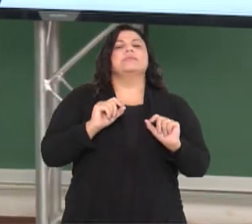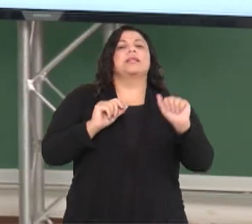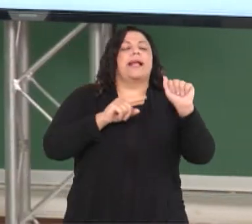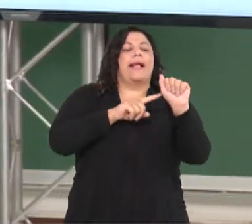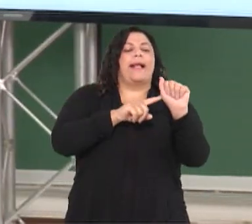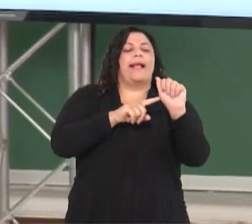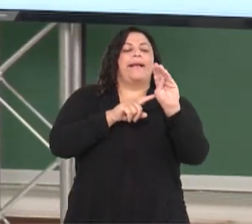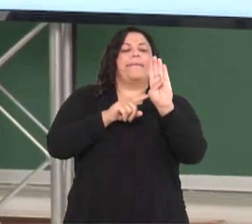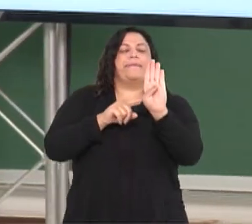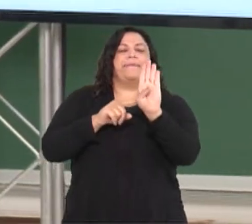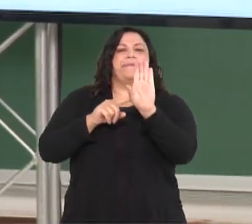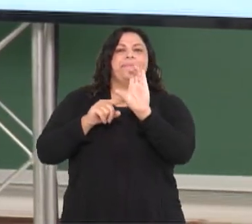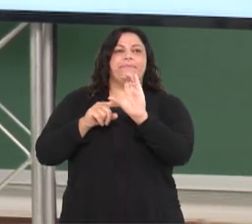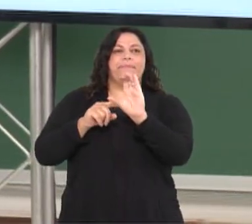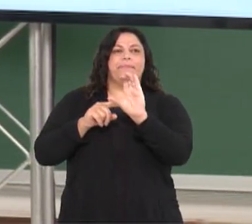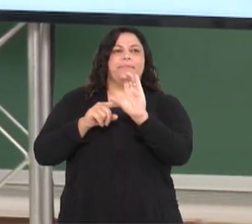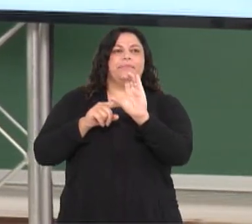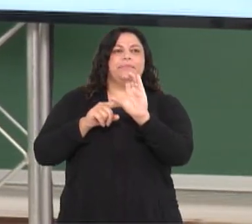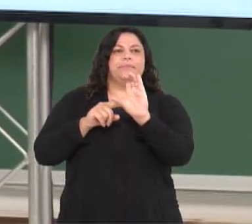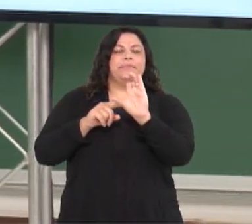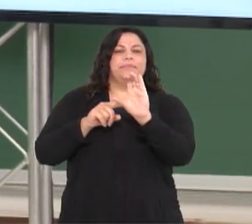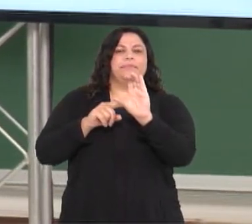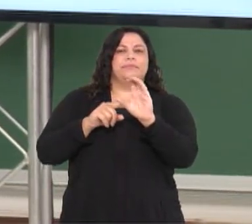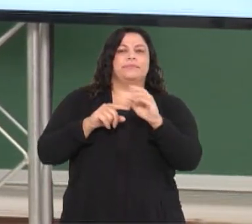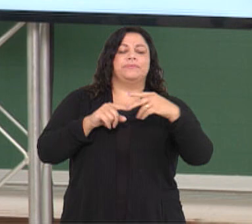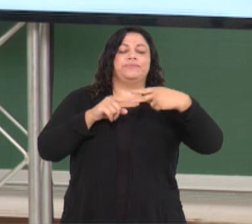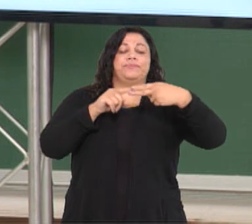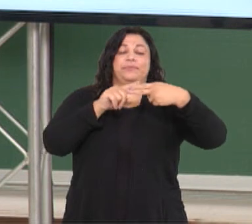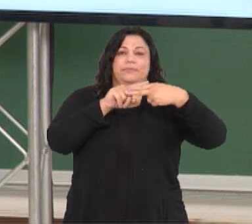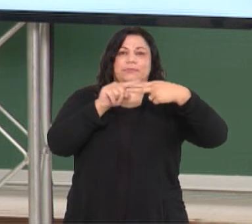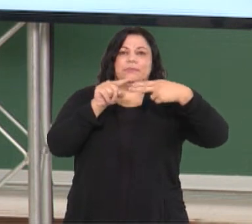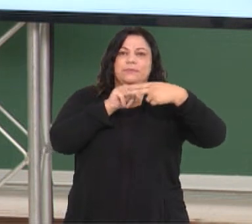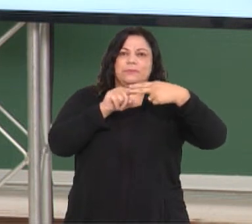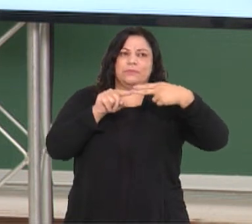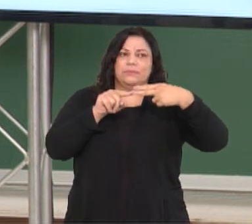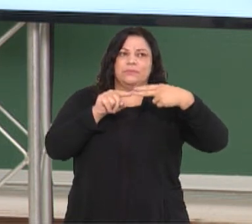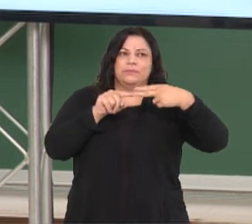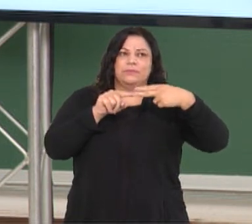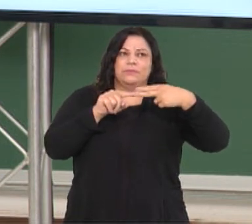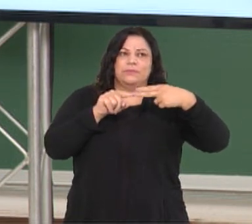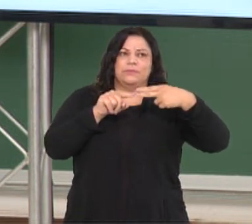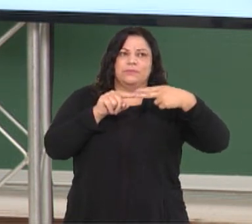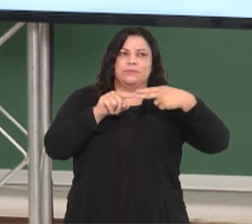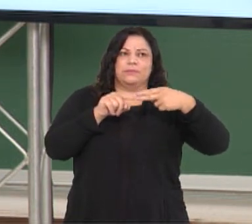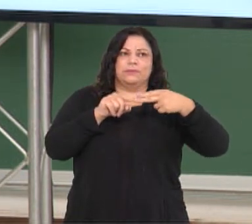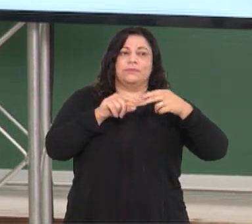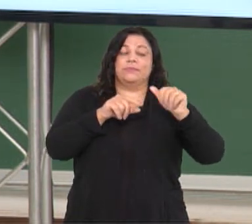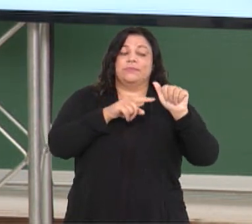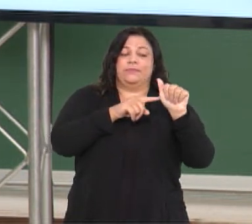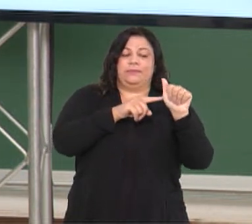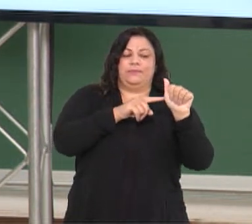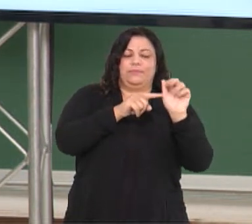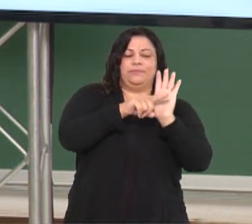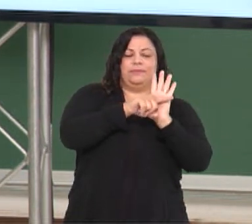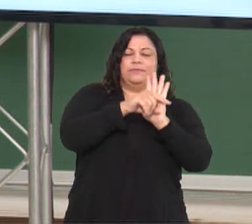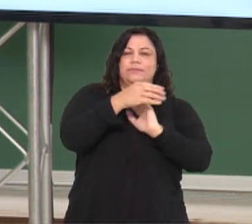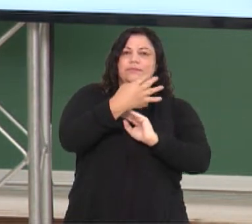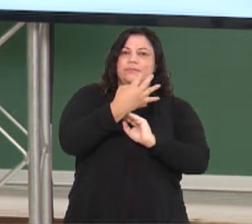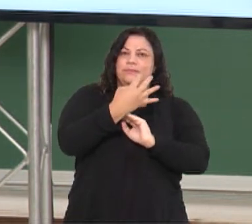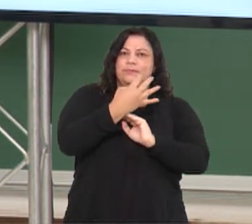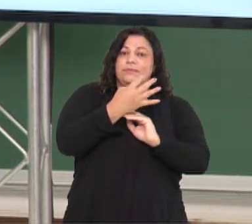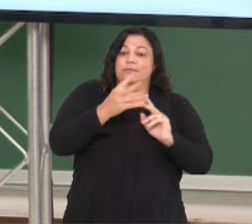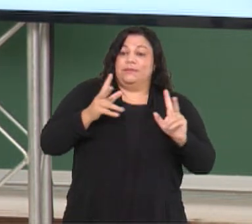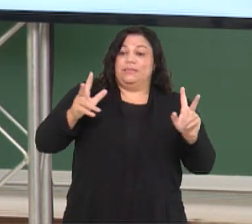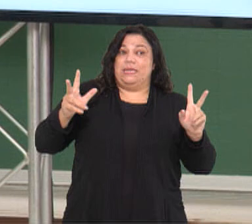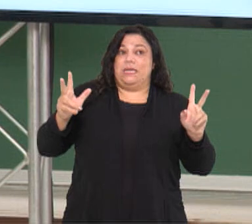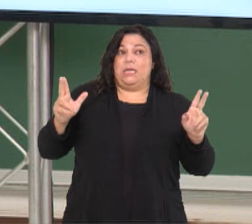ó, igual. Para que esses polinômios sejam iguais, este A menos 4 tem que ser igual ao